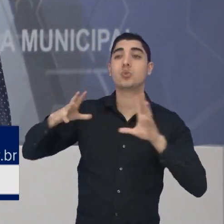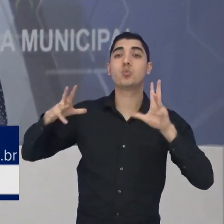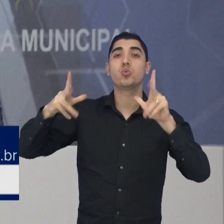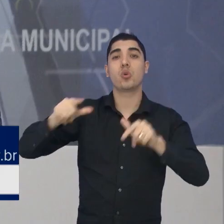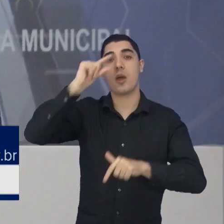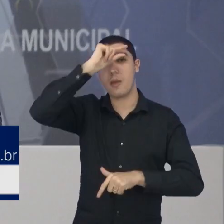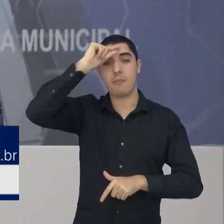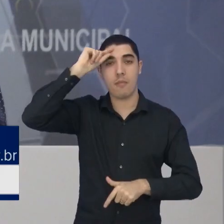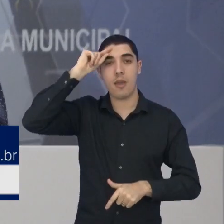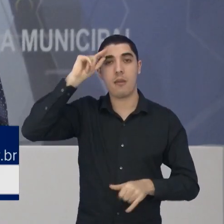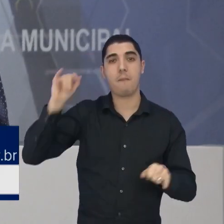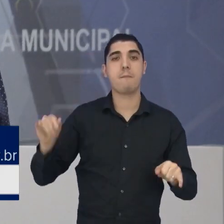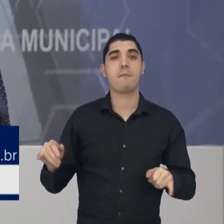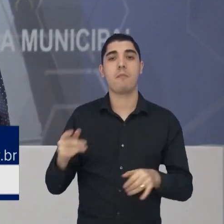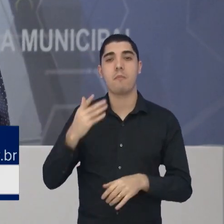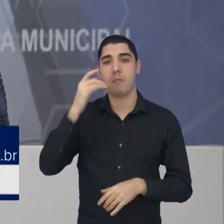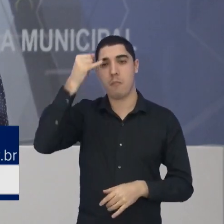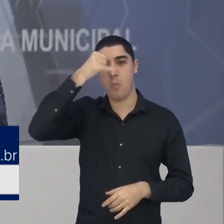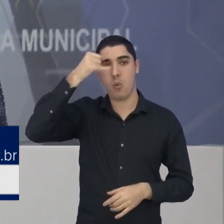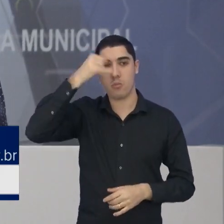otário.